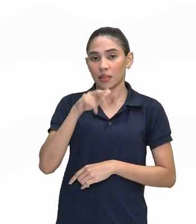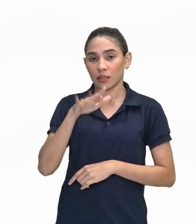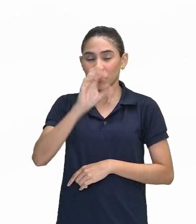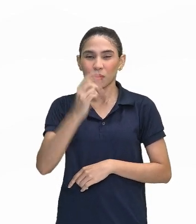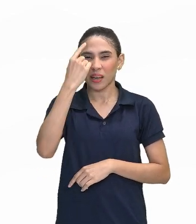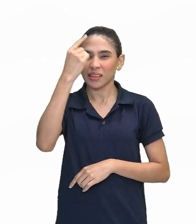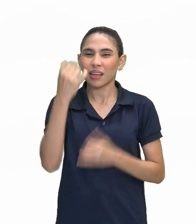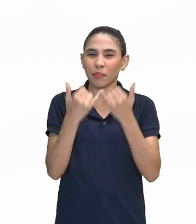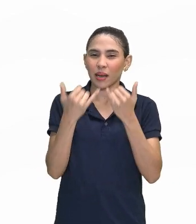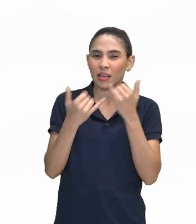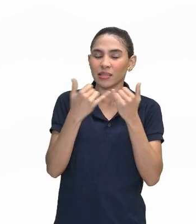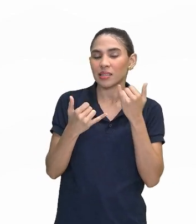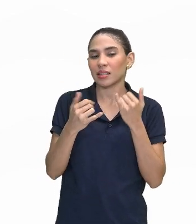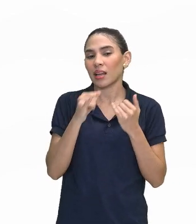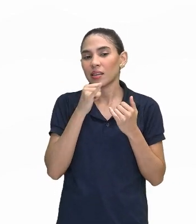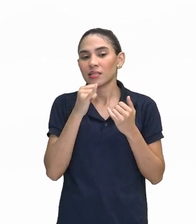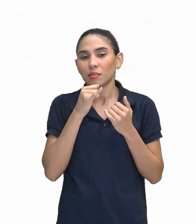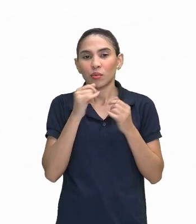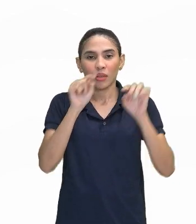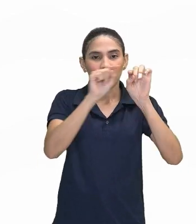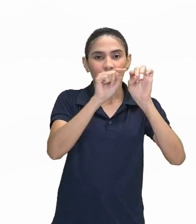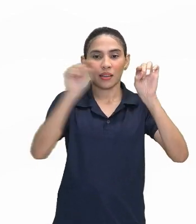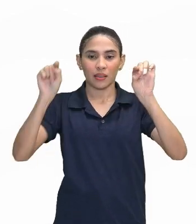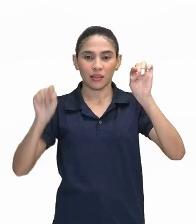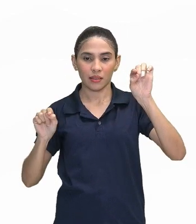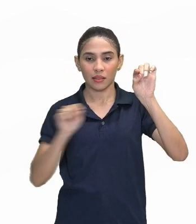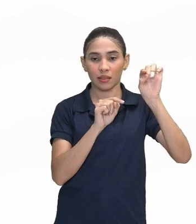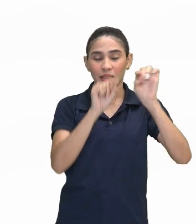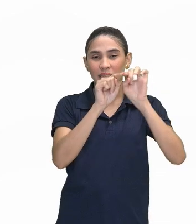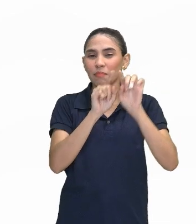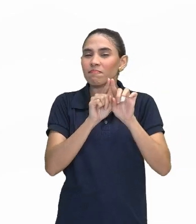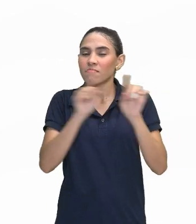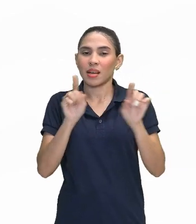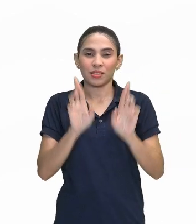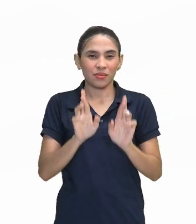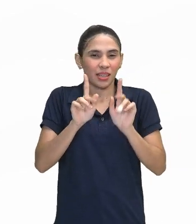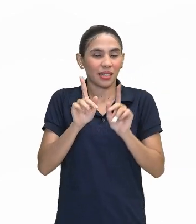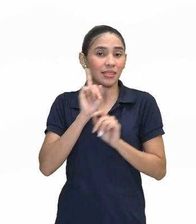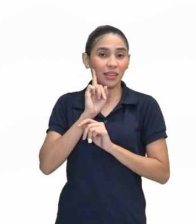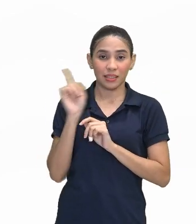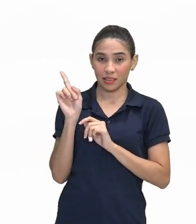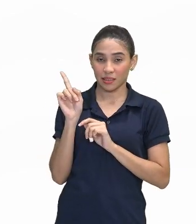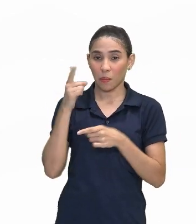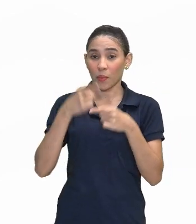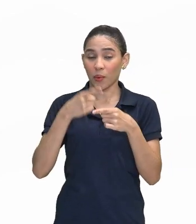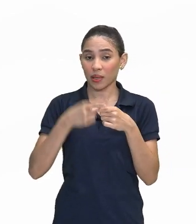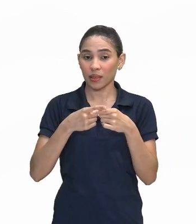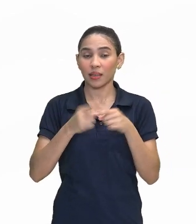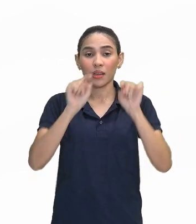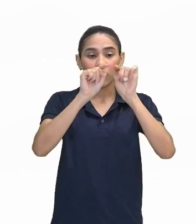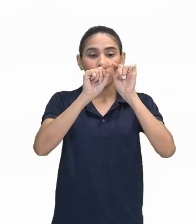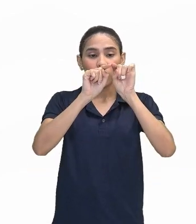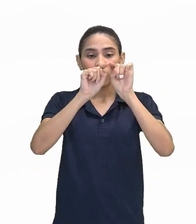bem parecida com a ideia do retângulo. Só que tem uma pequena diferença, por quê? Porque no